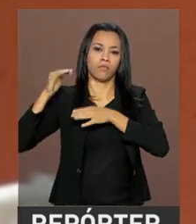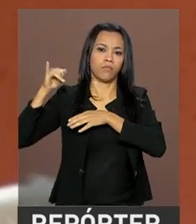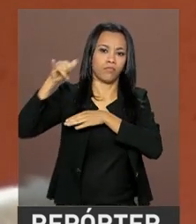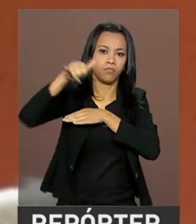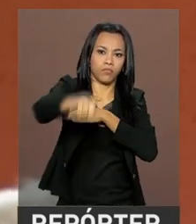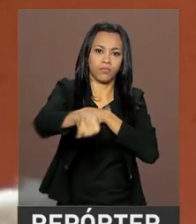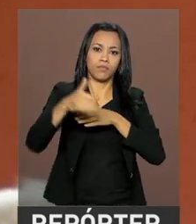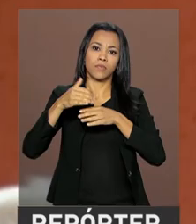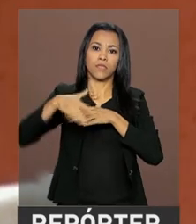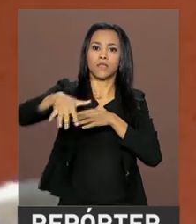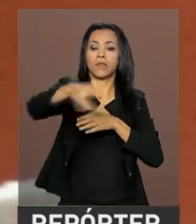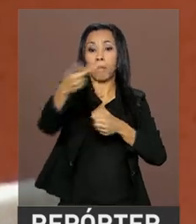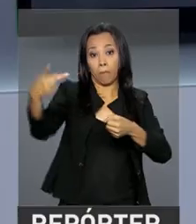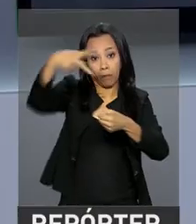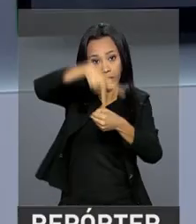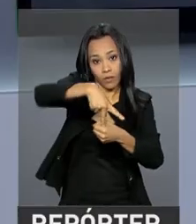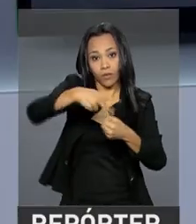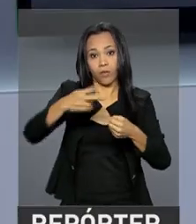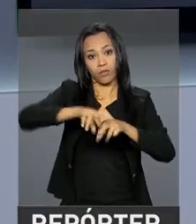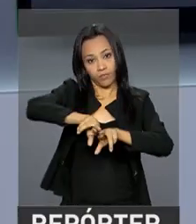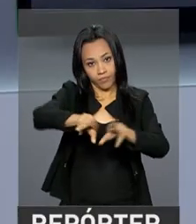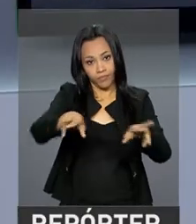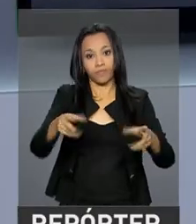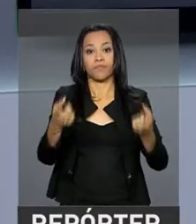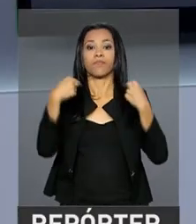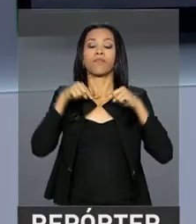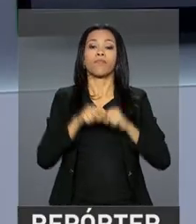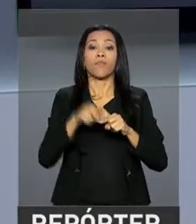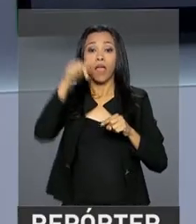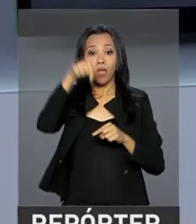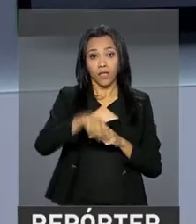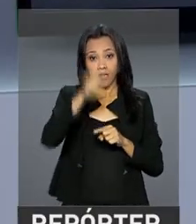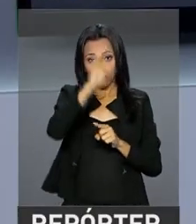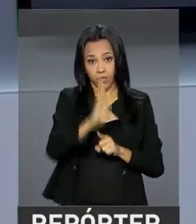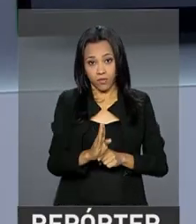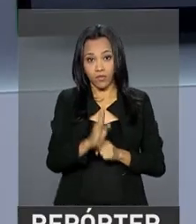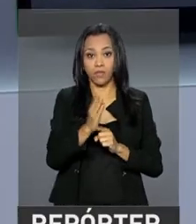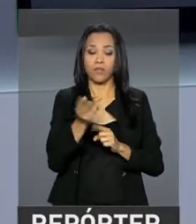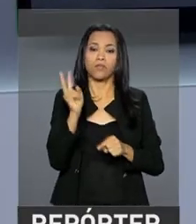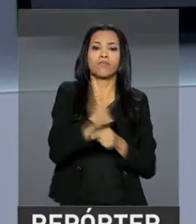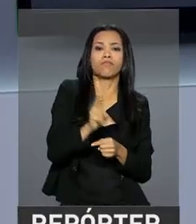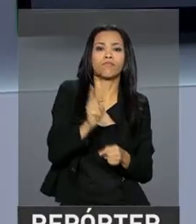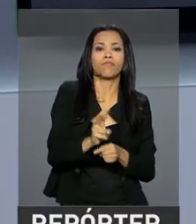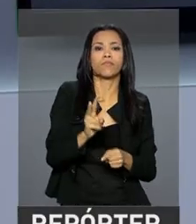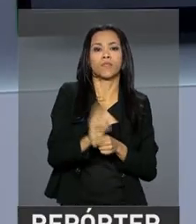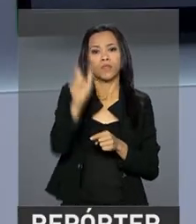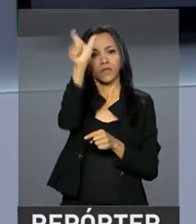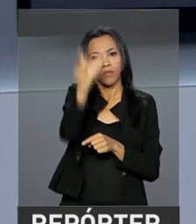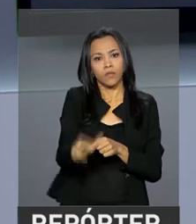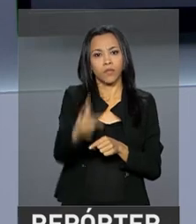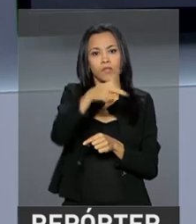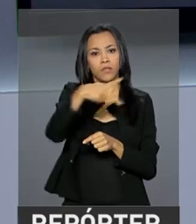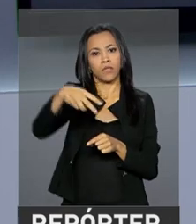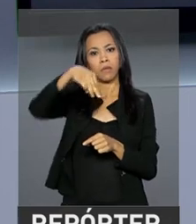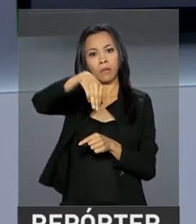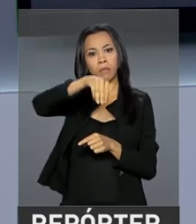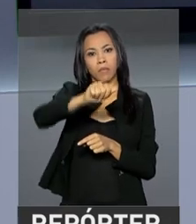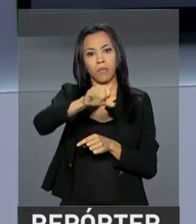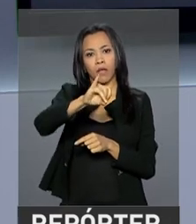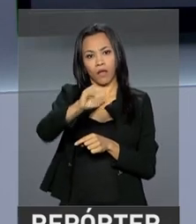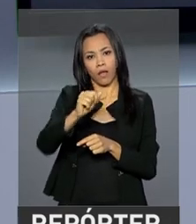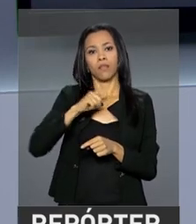a exploração de minérios e aqui no Brasil o presidente em exercício Rodrigo Maia tem reuniões no Palácio do